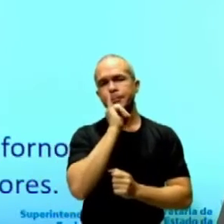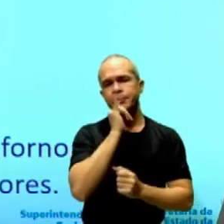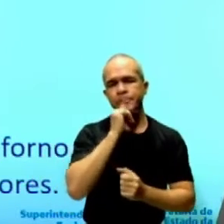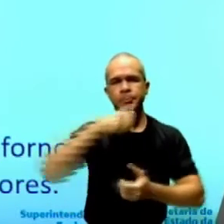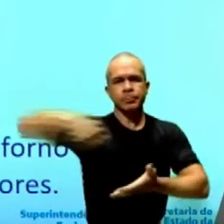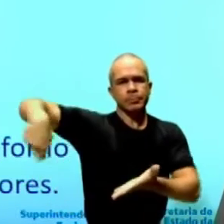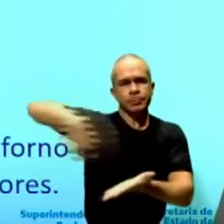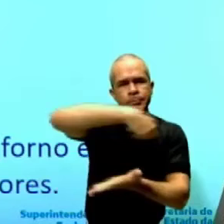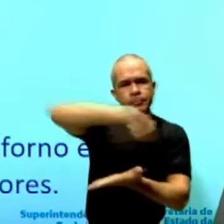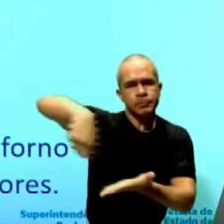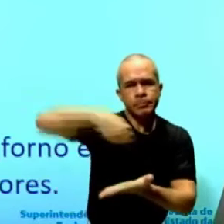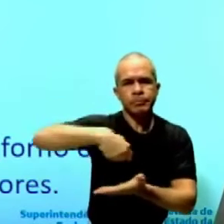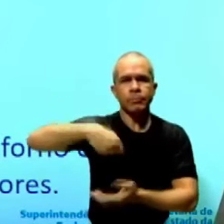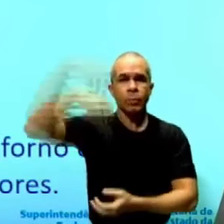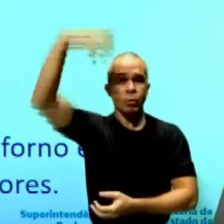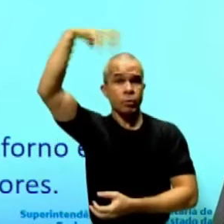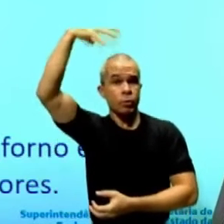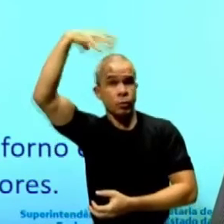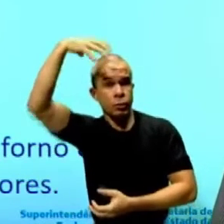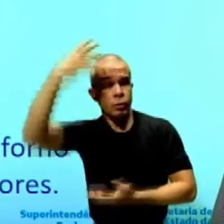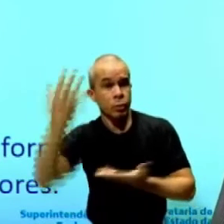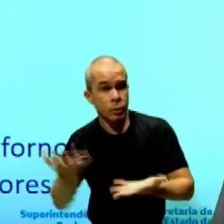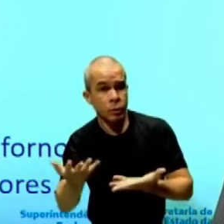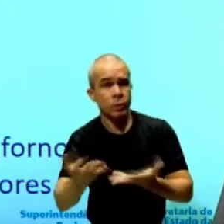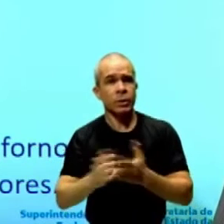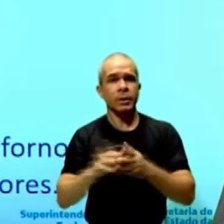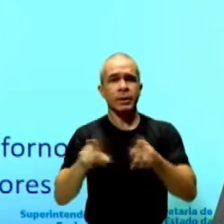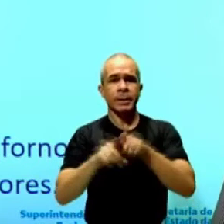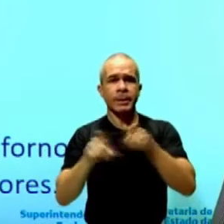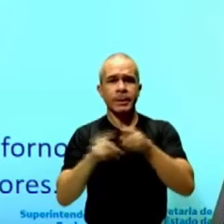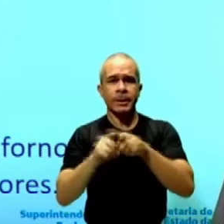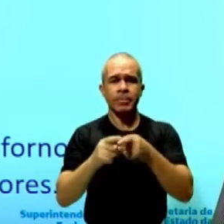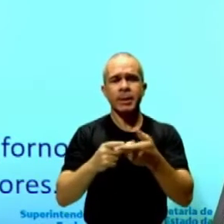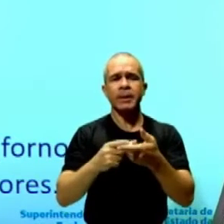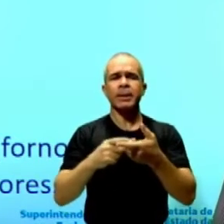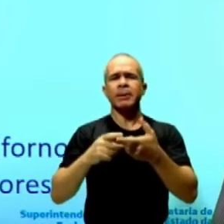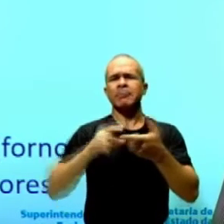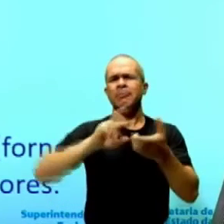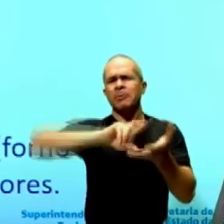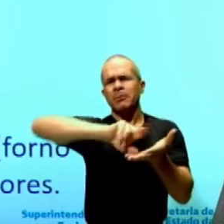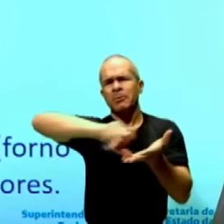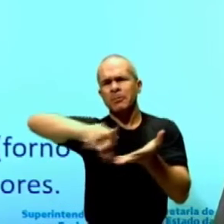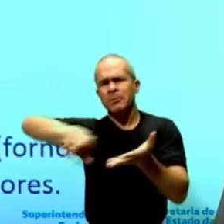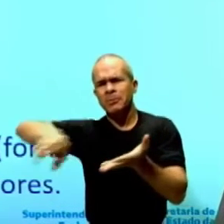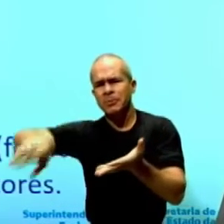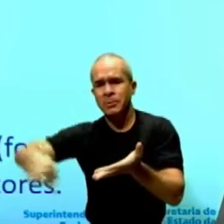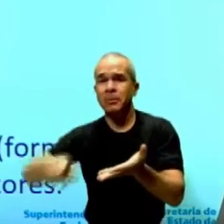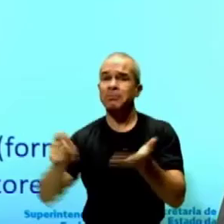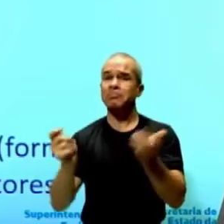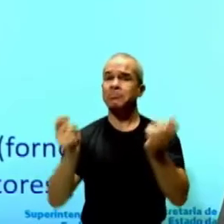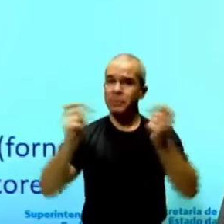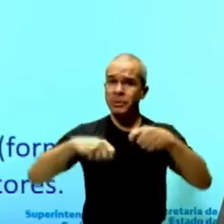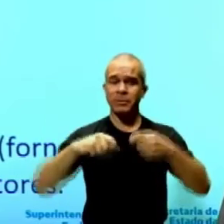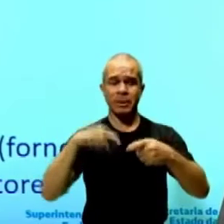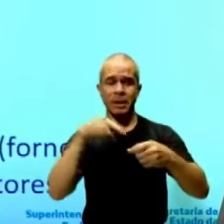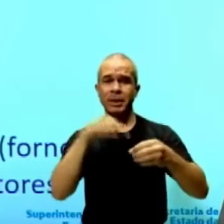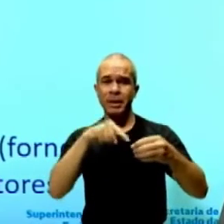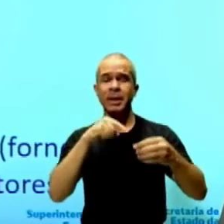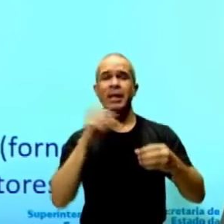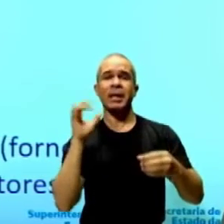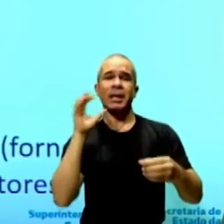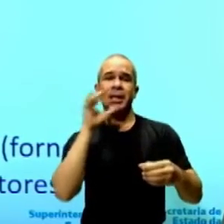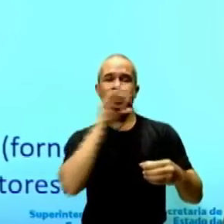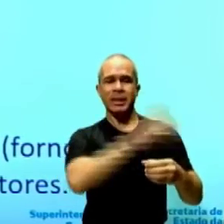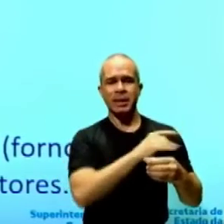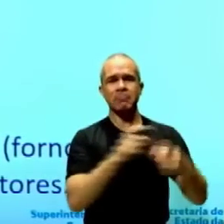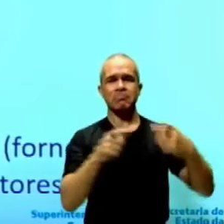ferro elétrico, chuveiro elétrico, torradeira, churrasqueira elétrica. Todos esses aparelhos têm a função de aquecer. Logo,